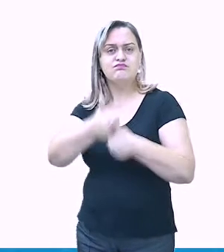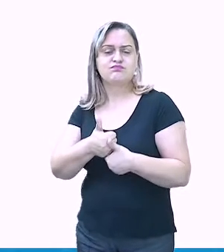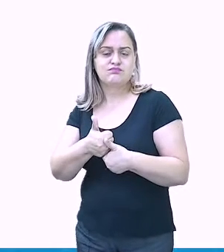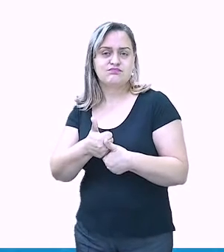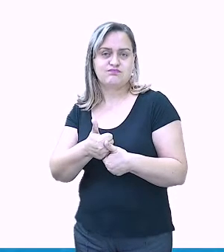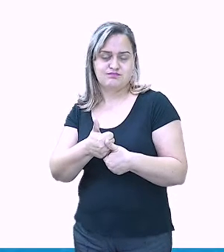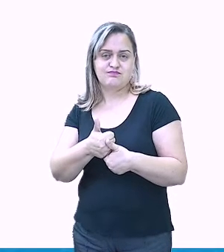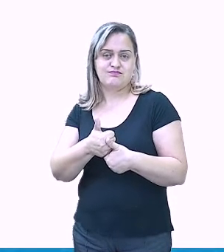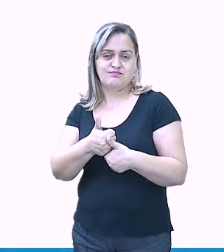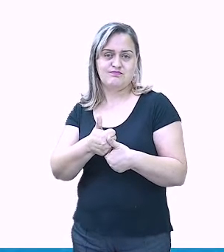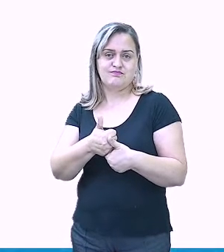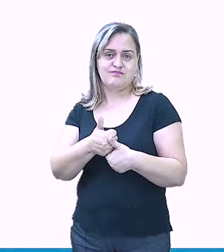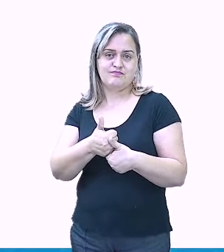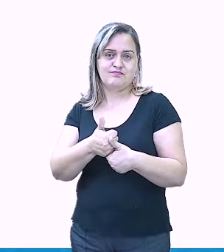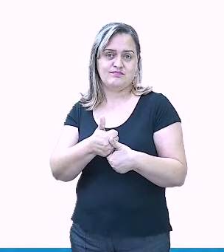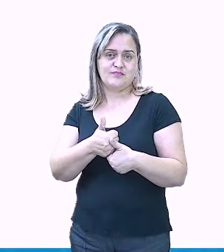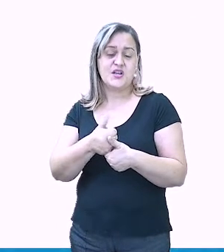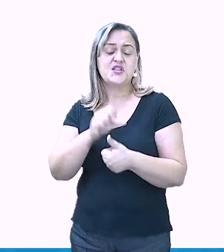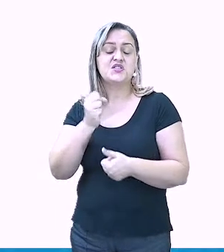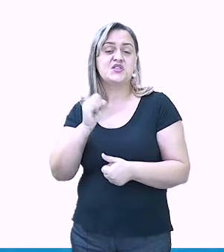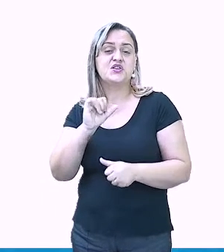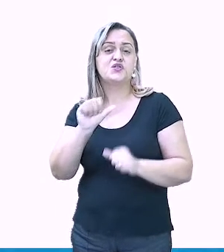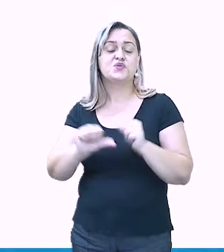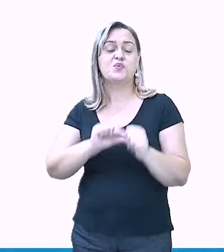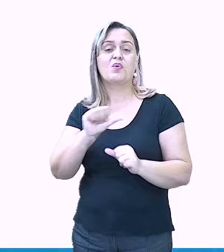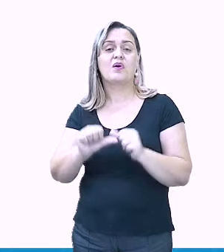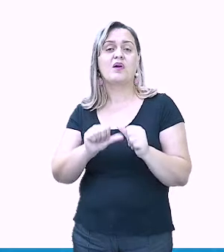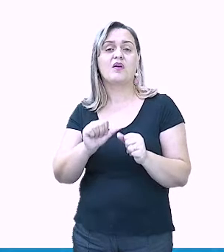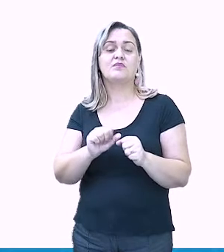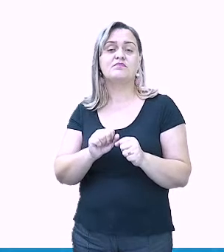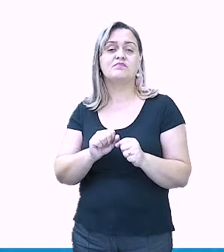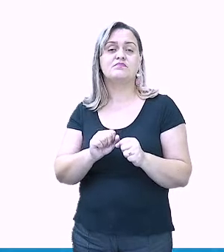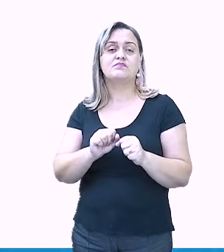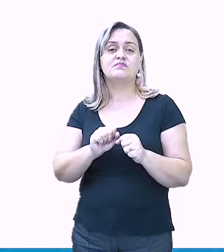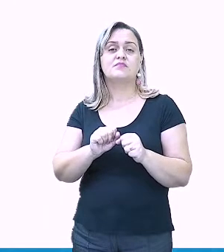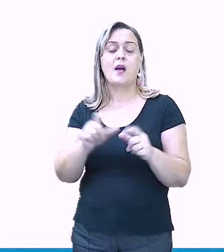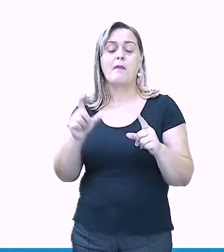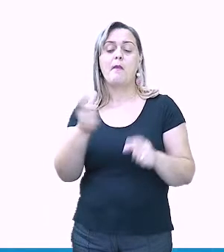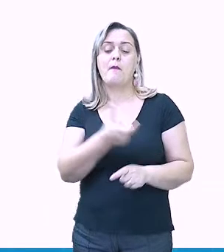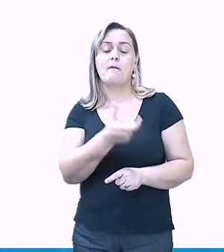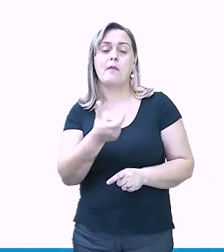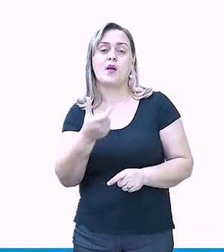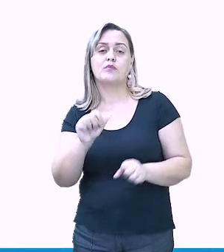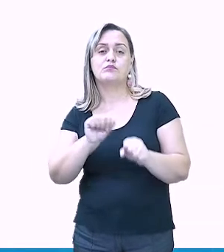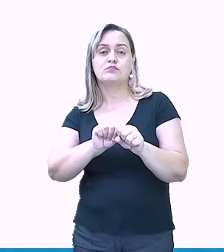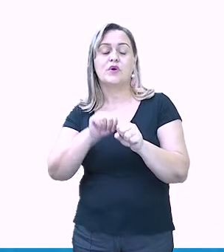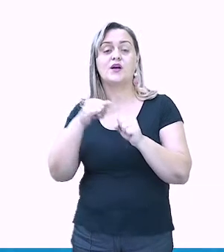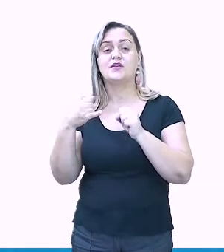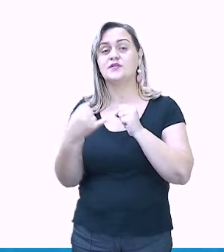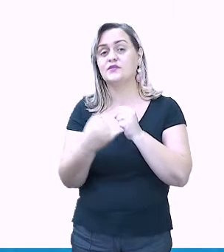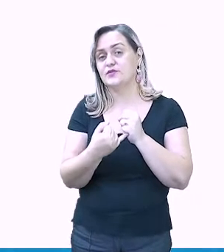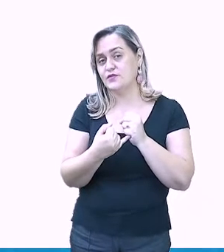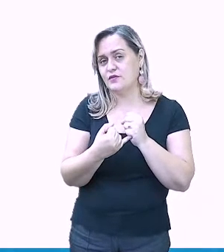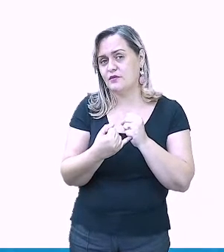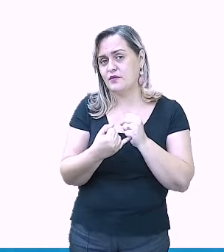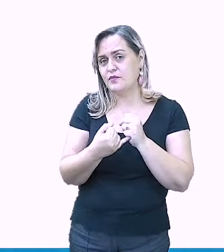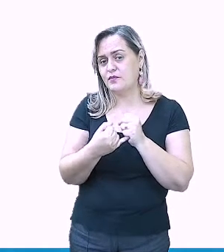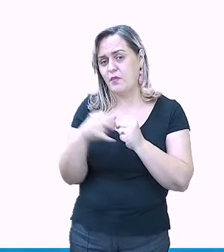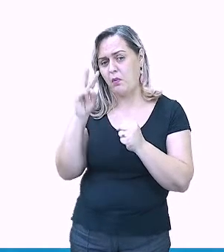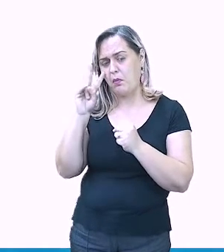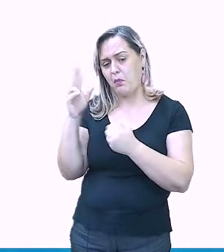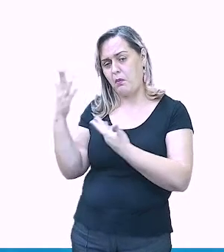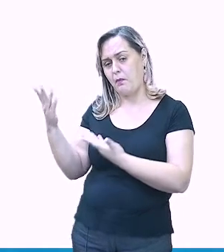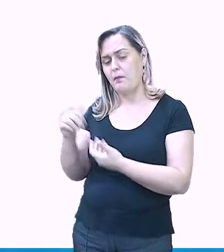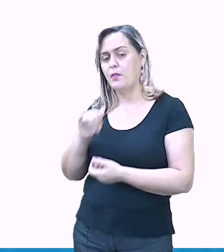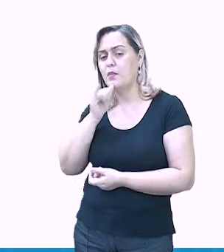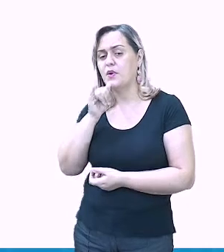adjetivos correspondentes pelas locuções adjetivas? Percebam como ficaria então, Se nós colocássemos